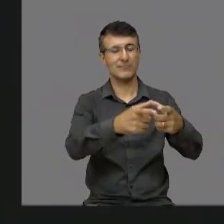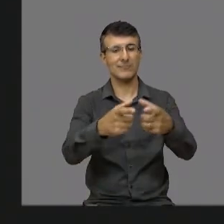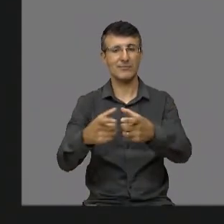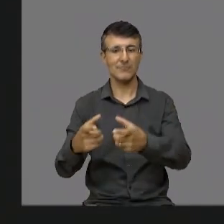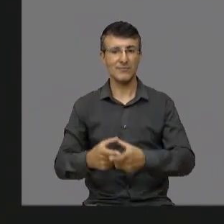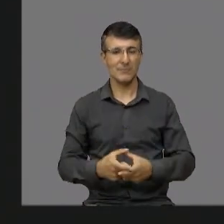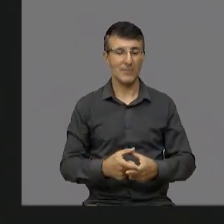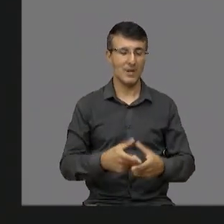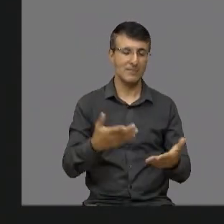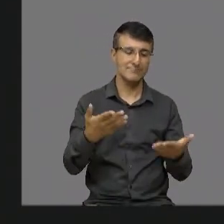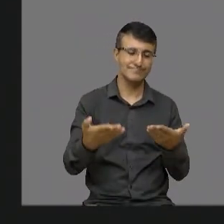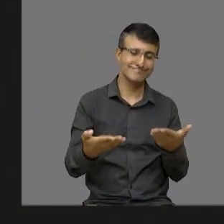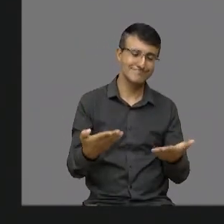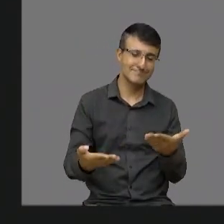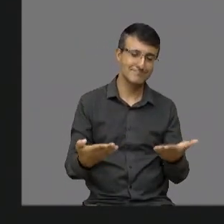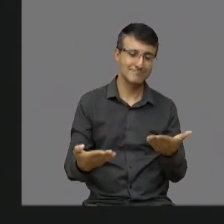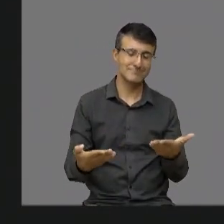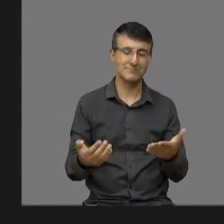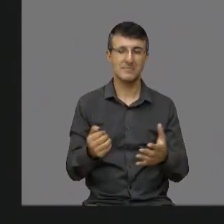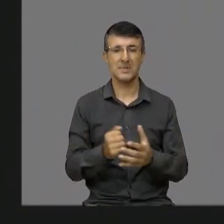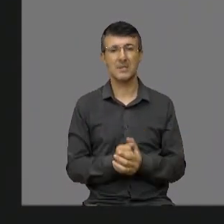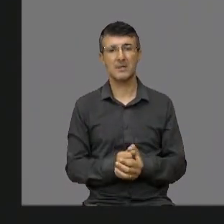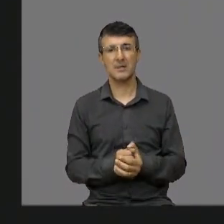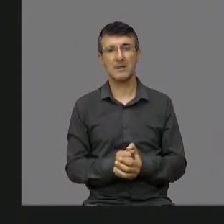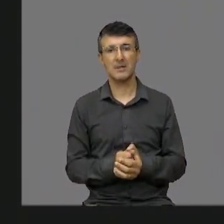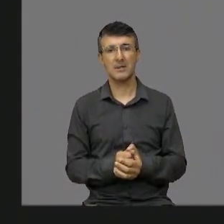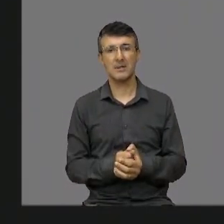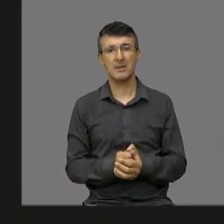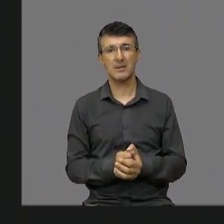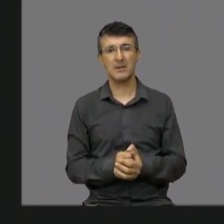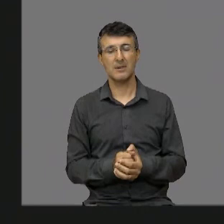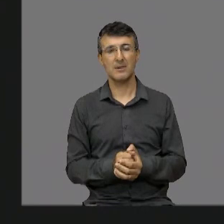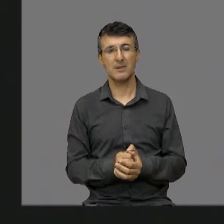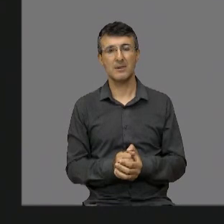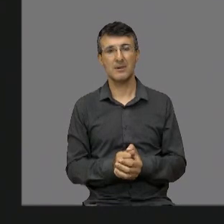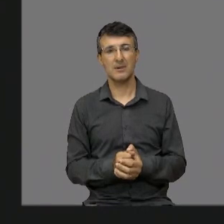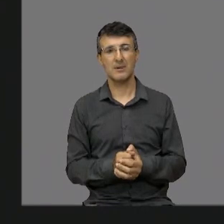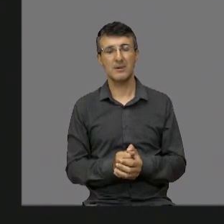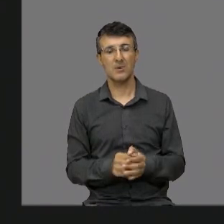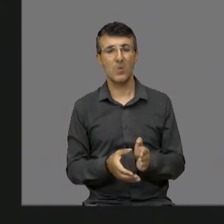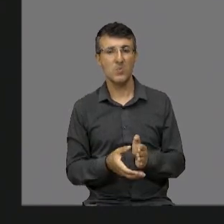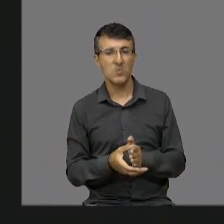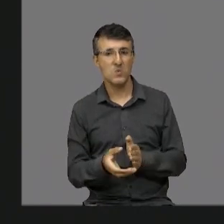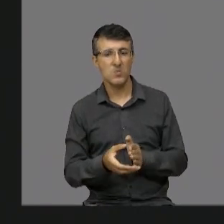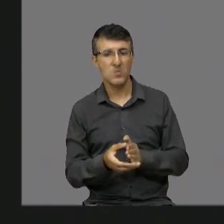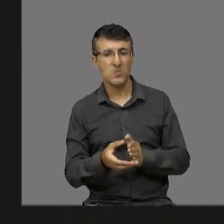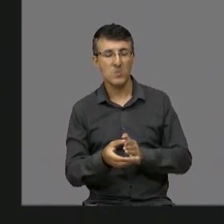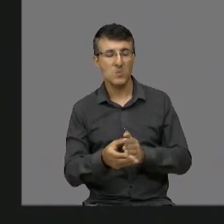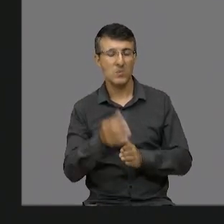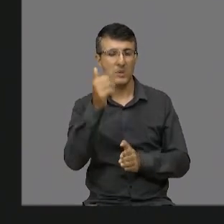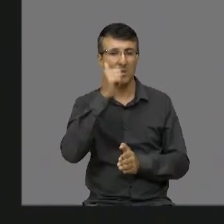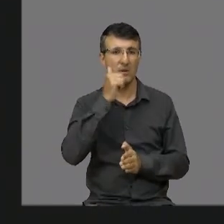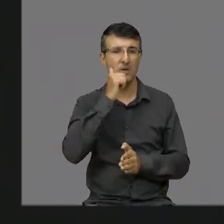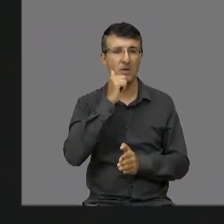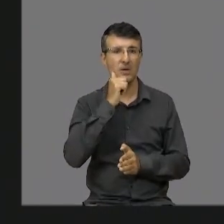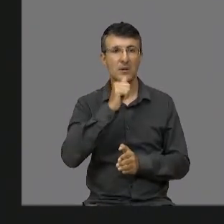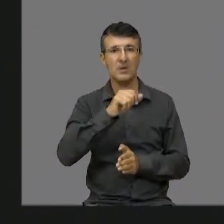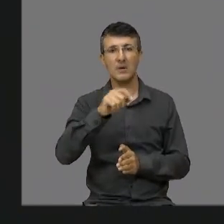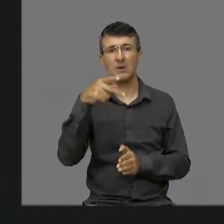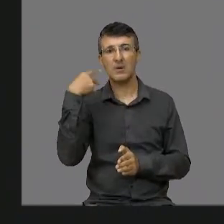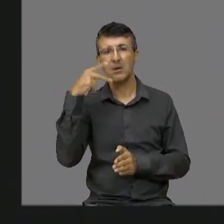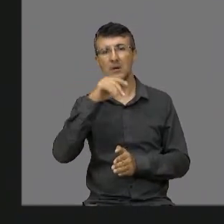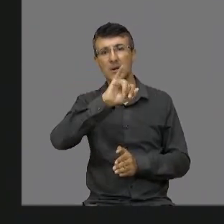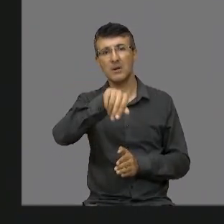rede, que o Conselho da Mulher, a vereadora Juliana Fraga fazia parte, não sei se você, quem está compondo